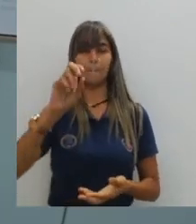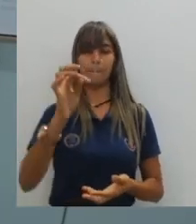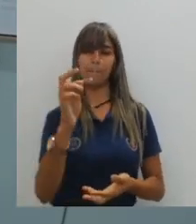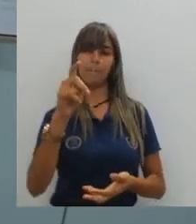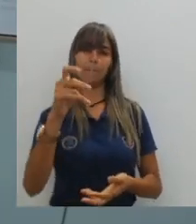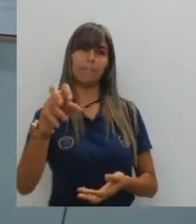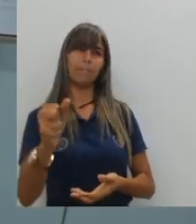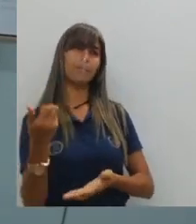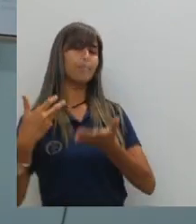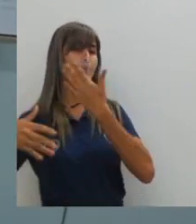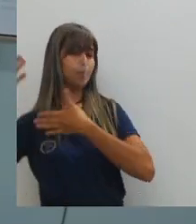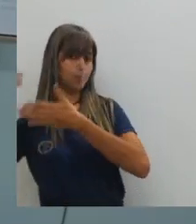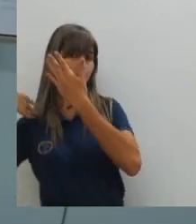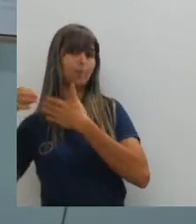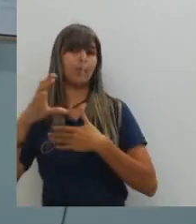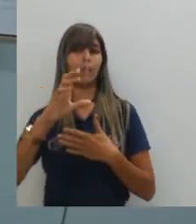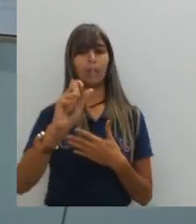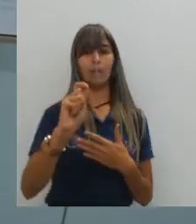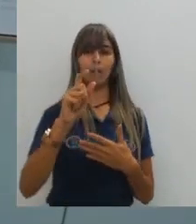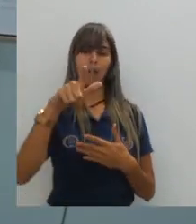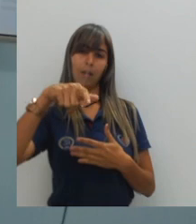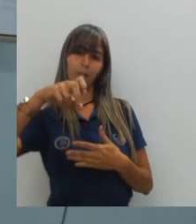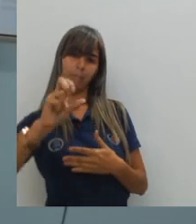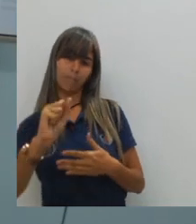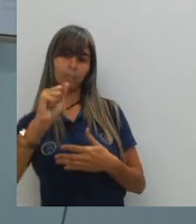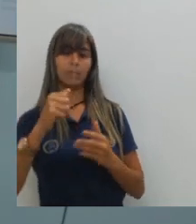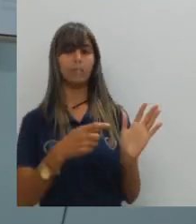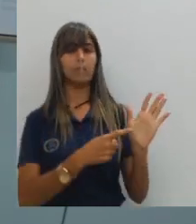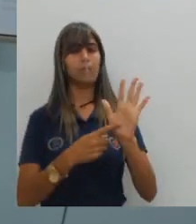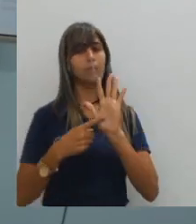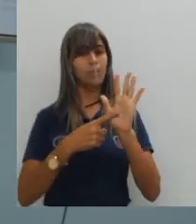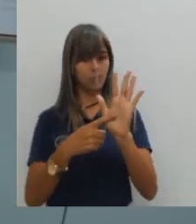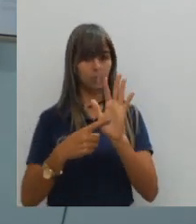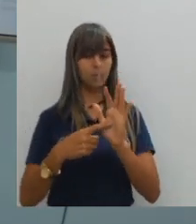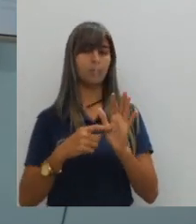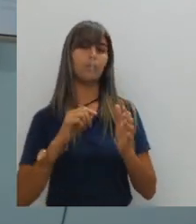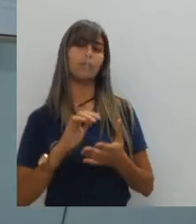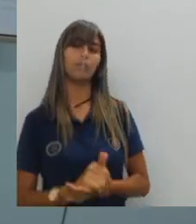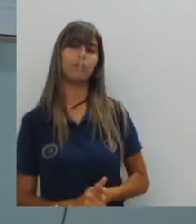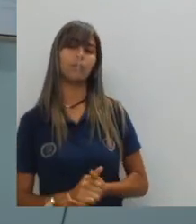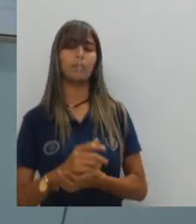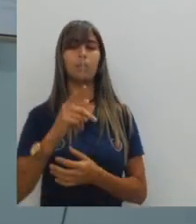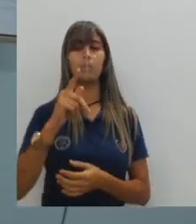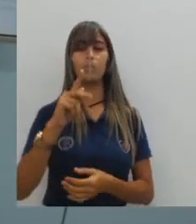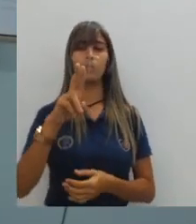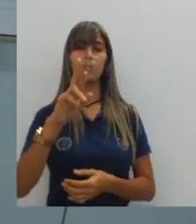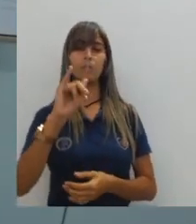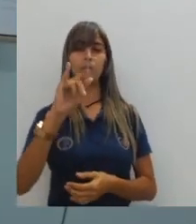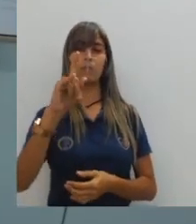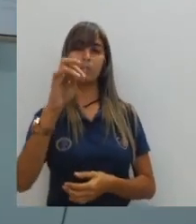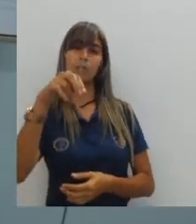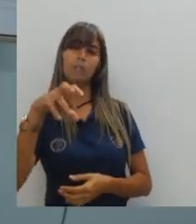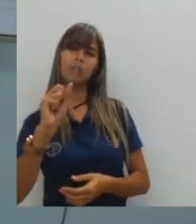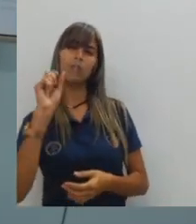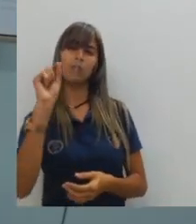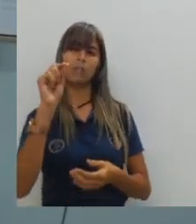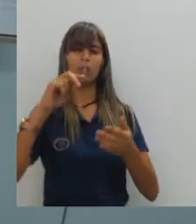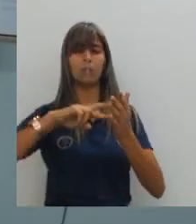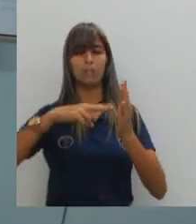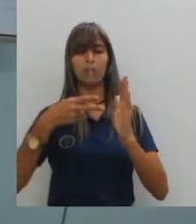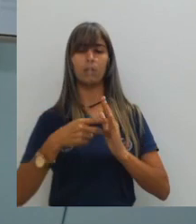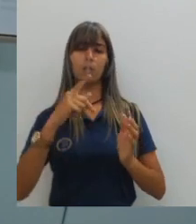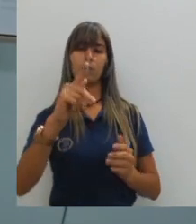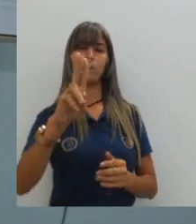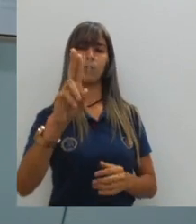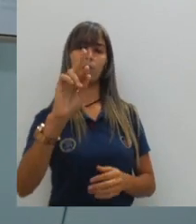na época, o calvinismo, certo? Ele traz uma coisa chamada o puritanismo. O que seria o